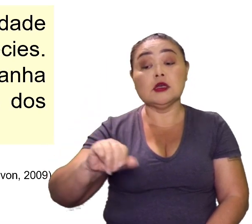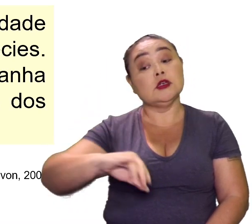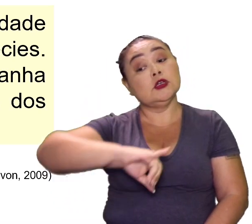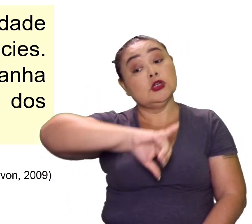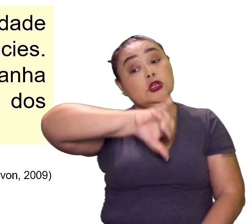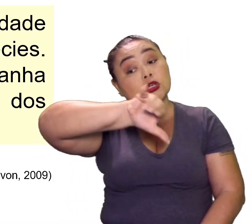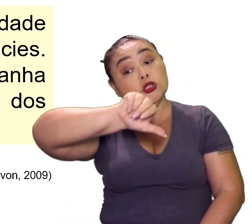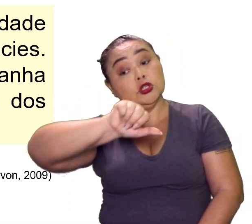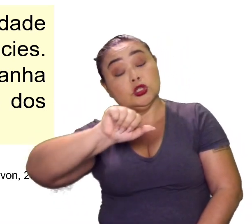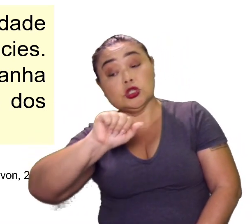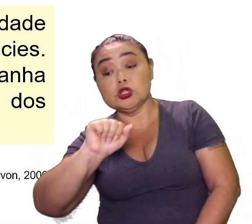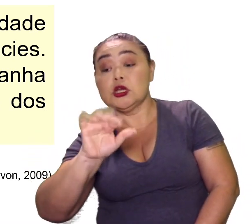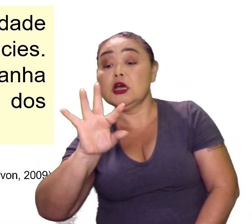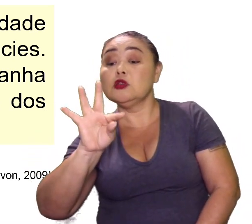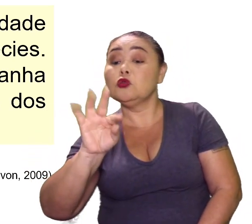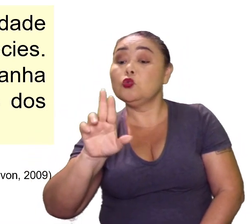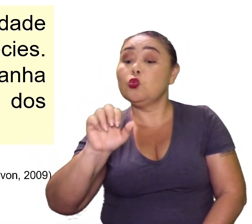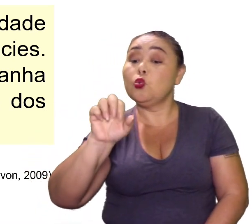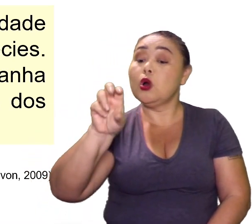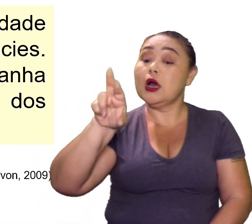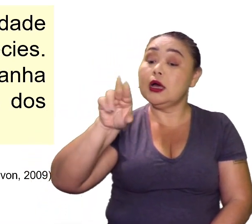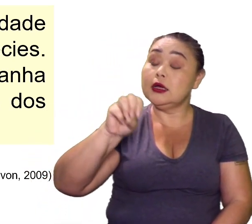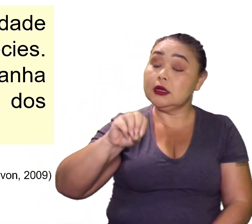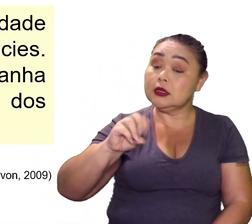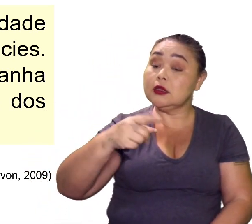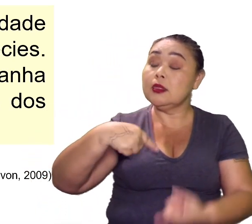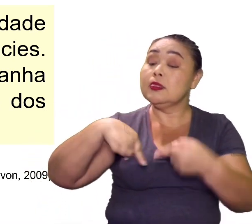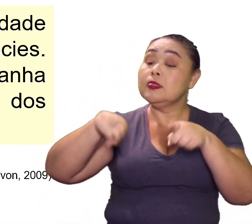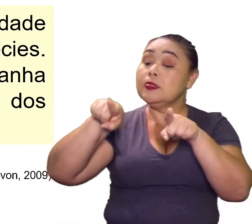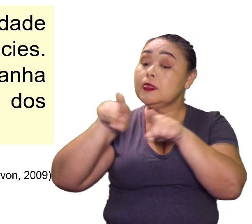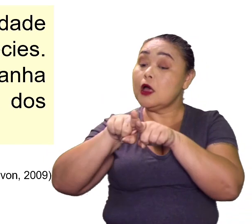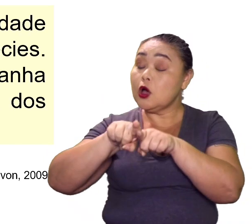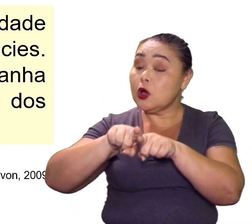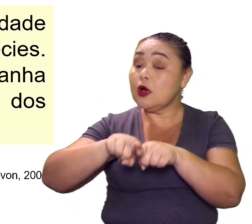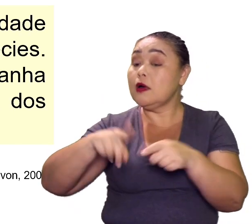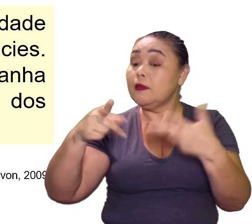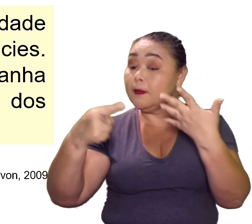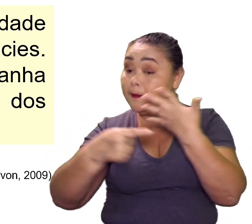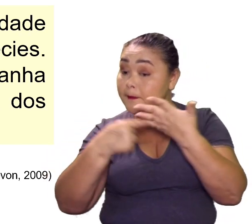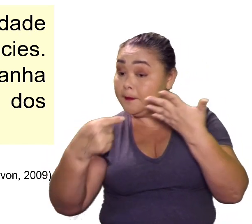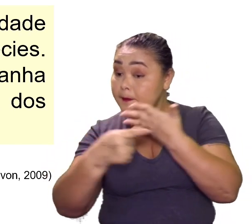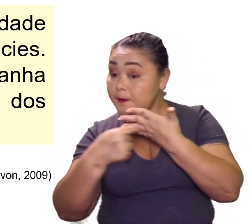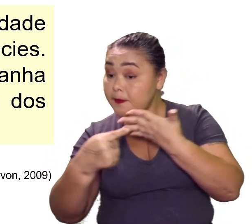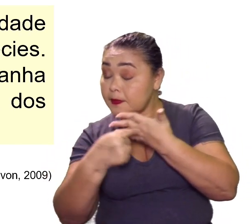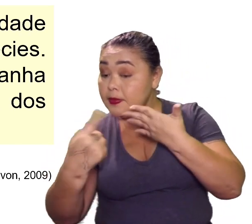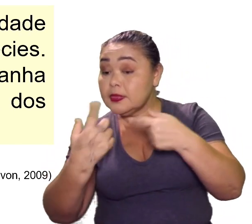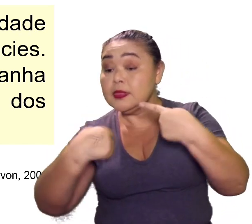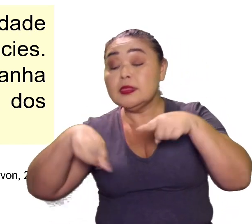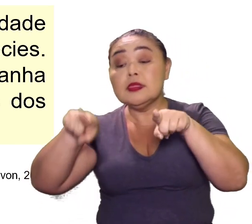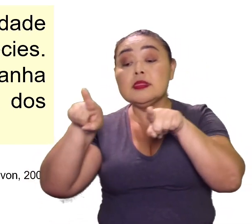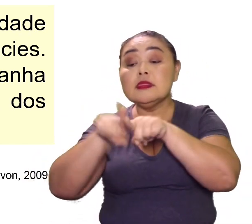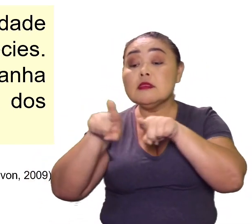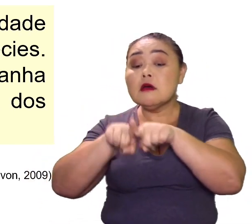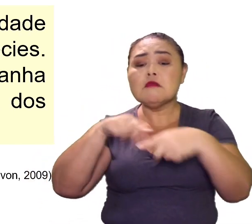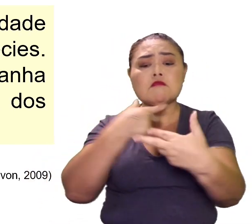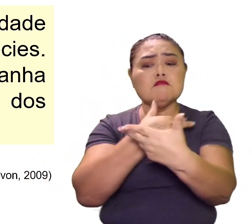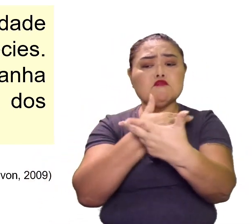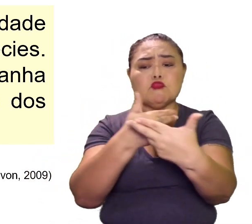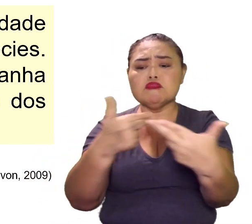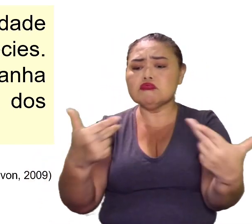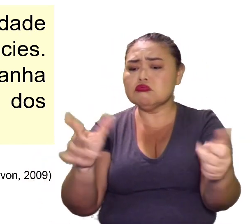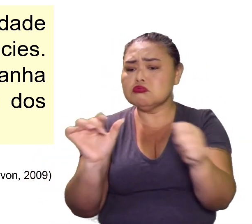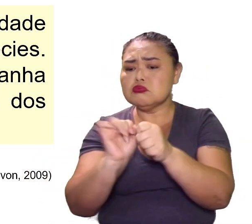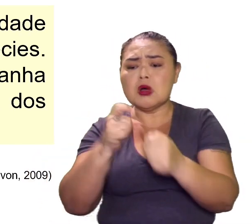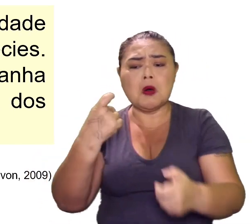jatuarana, pacu, dourado, bodó, pintado e etc. São alguns